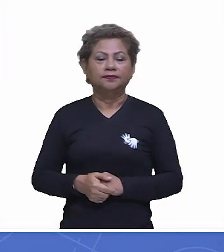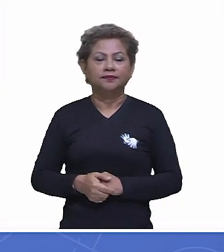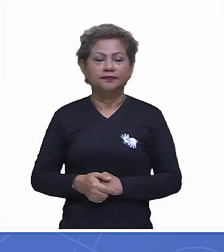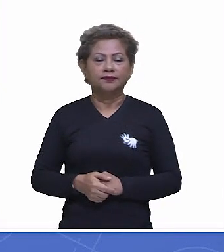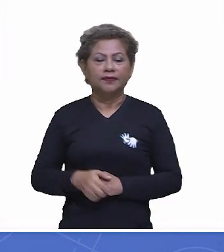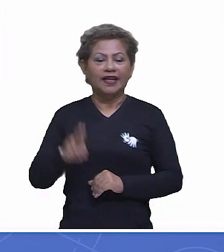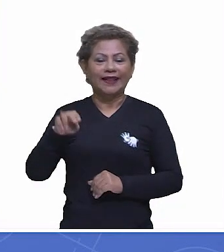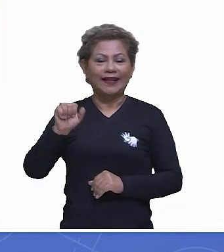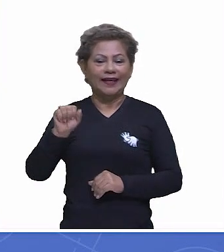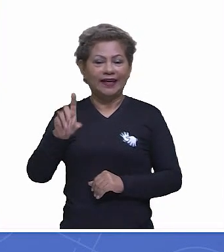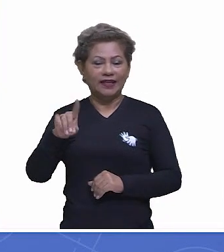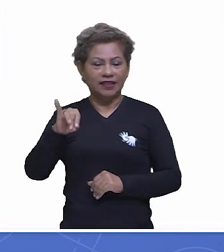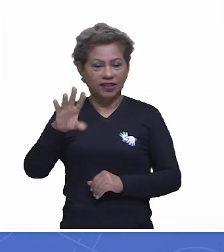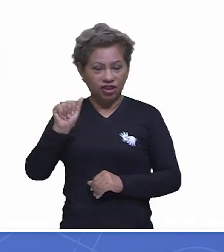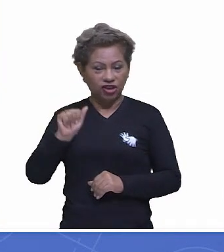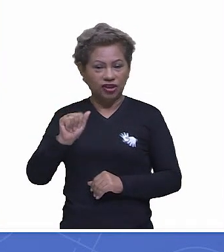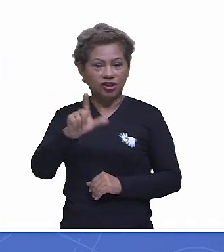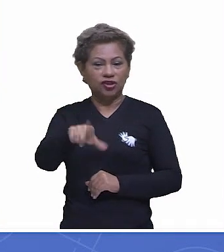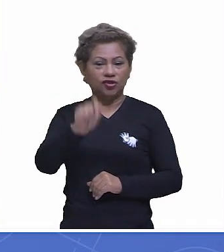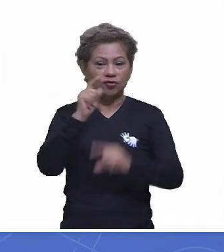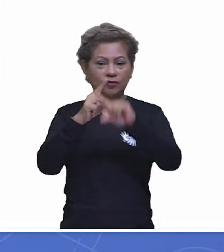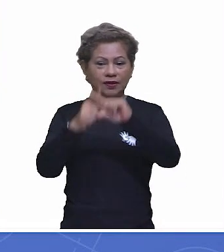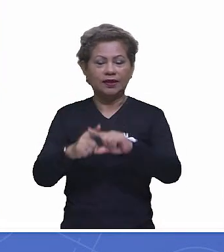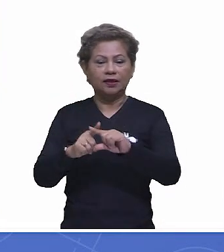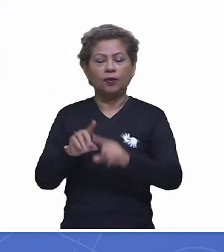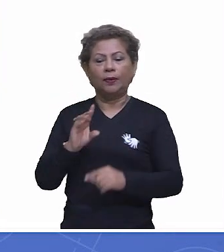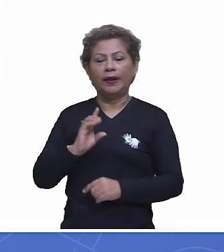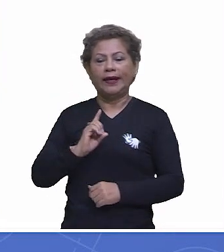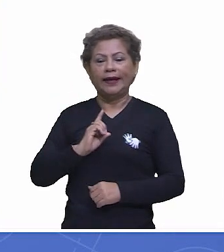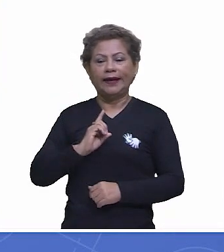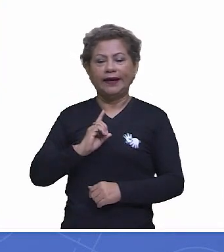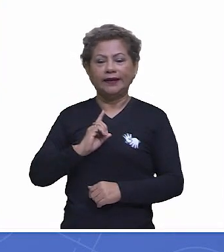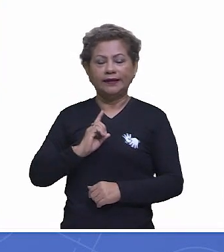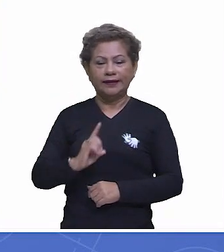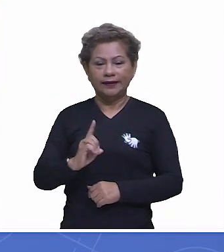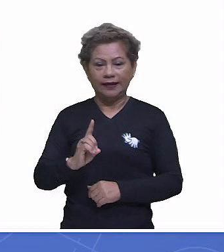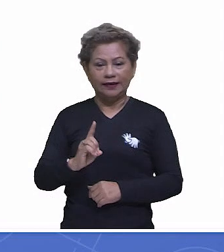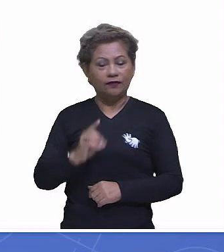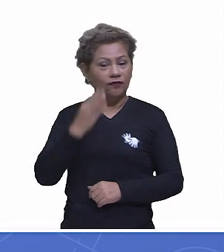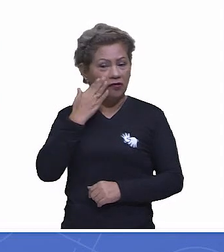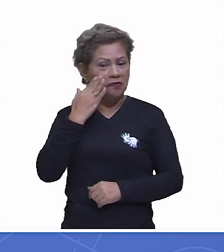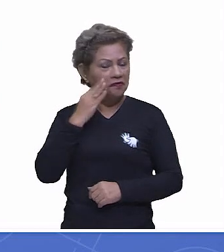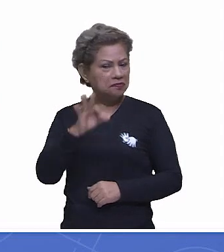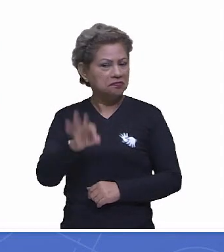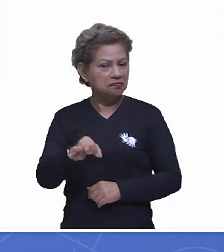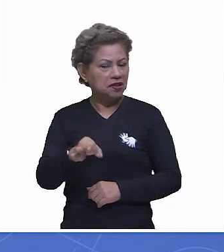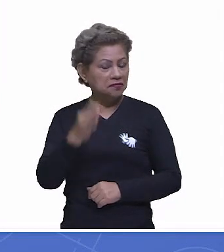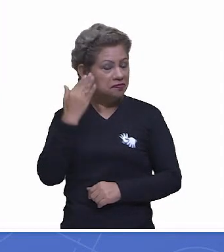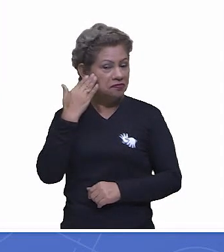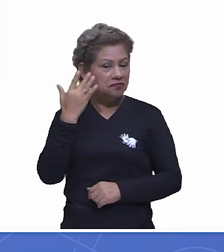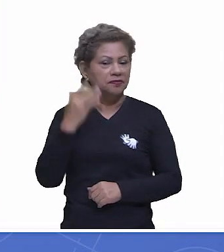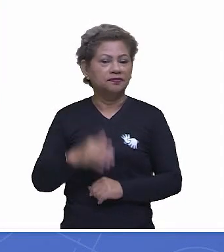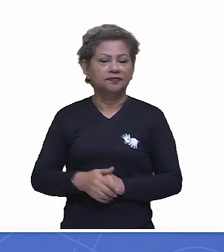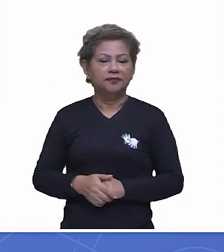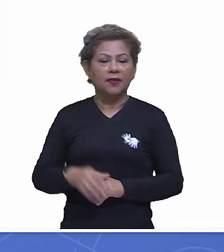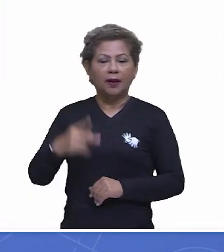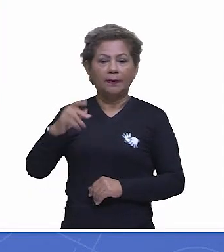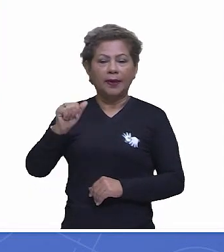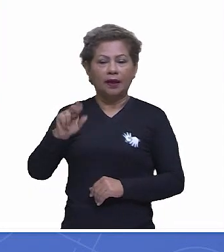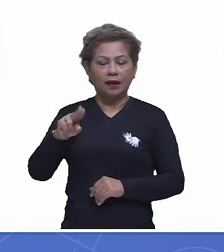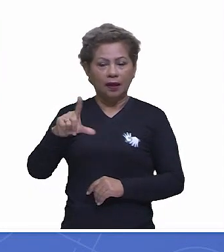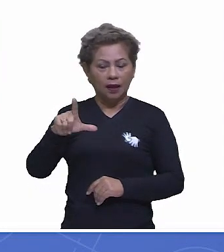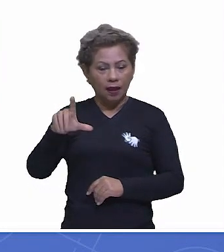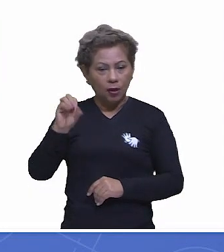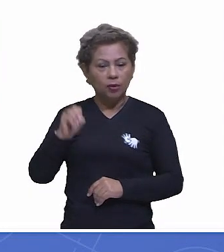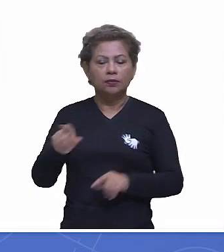a Nádia colocou que é a letra D. Né? Já já a gente vai confirmar aí se é de fato a letra D. O Paulo Miguel também colocou